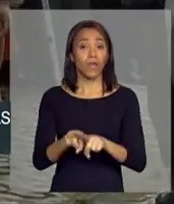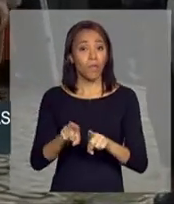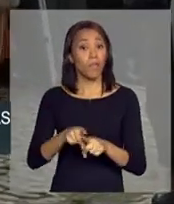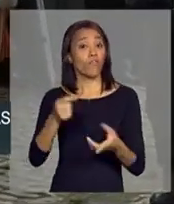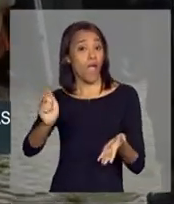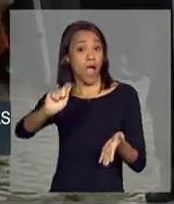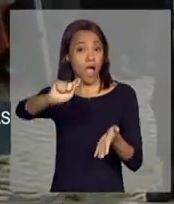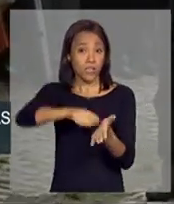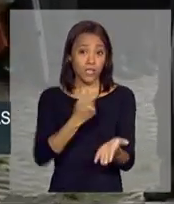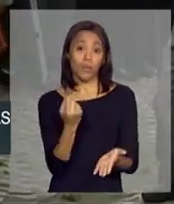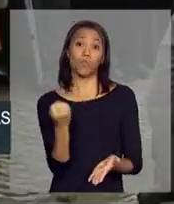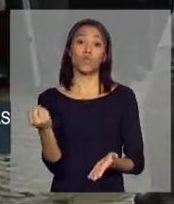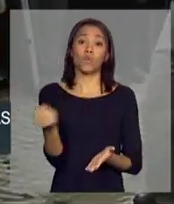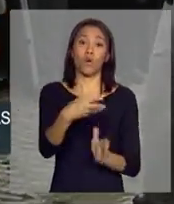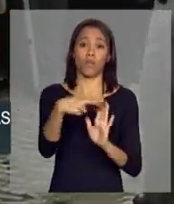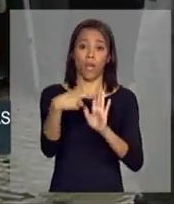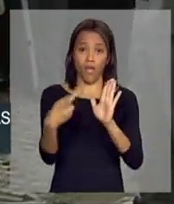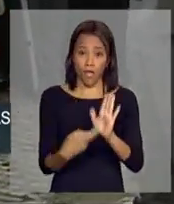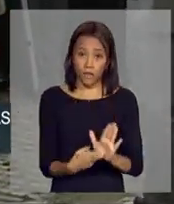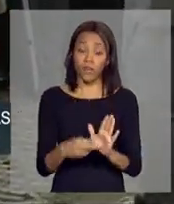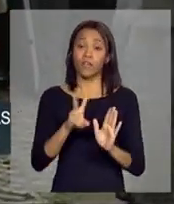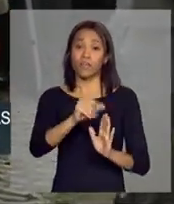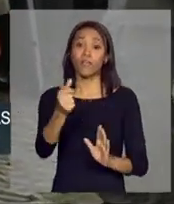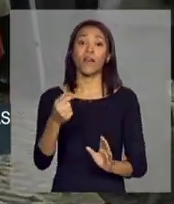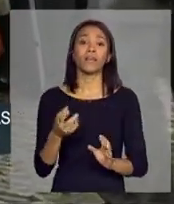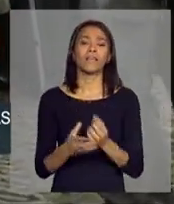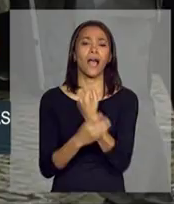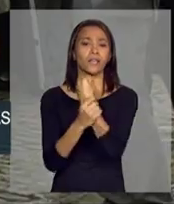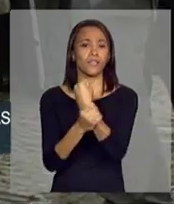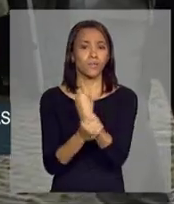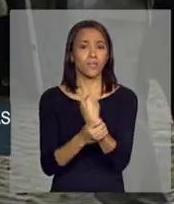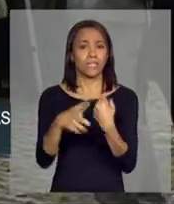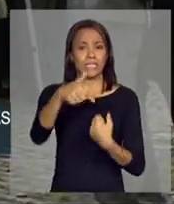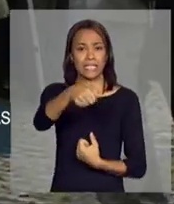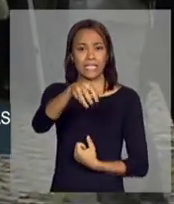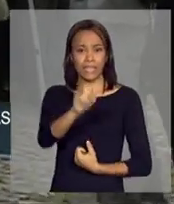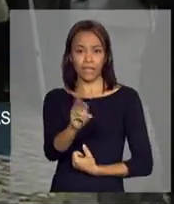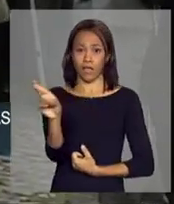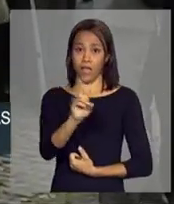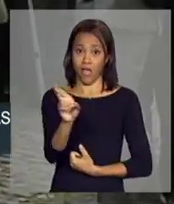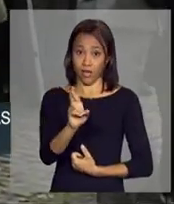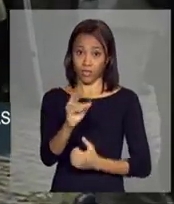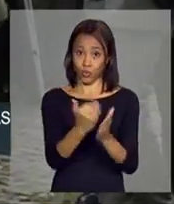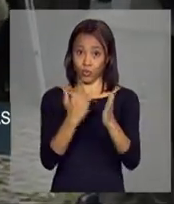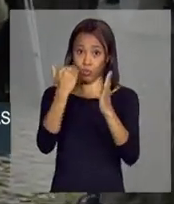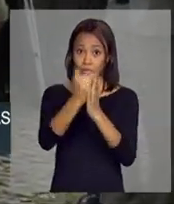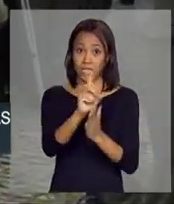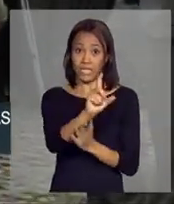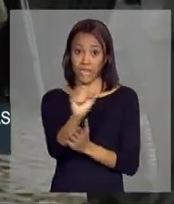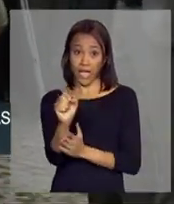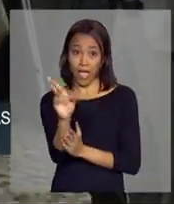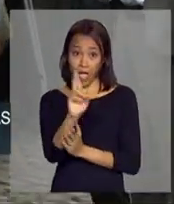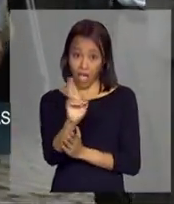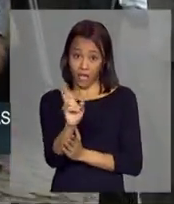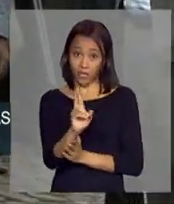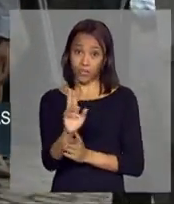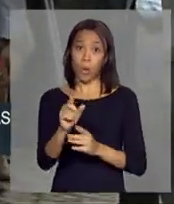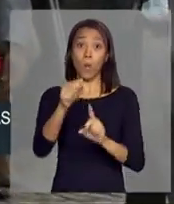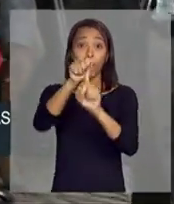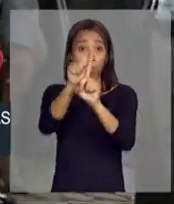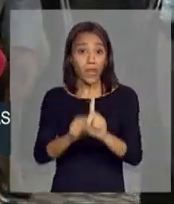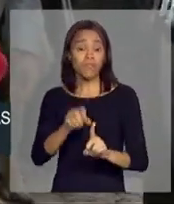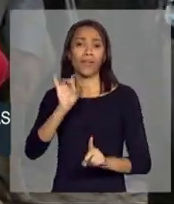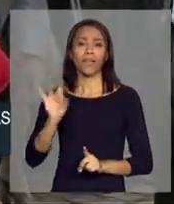uma nova medida que vai garantir um aumento de 70 reais para 100 reais por mês para todas as famílias